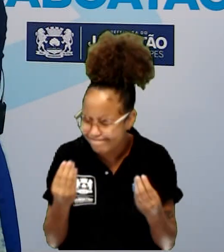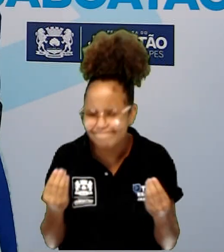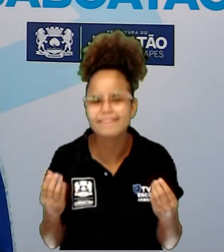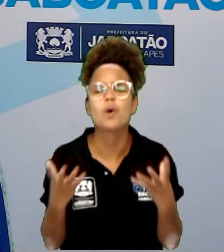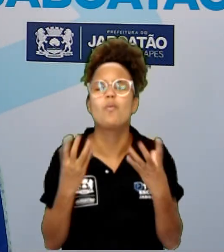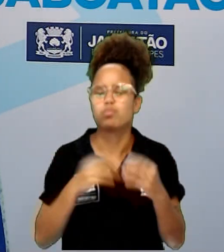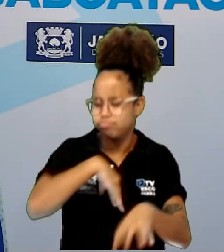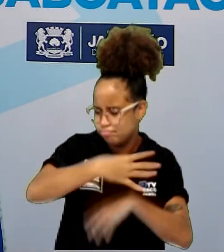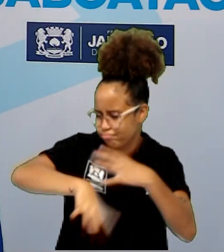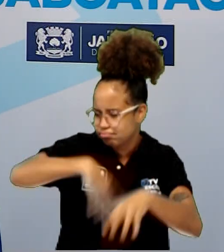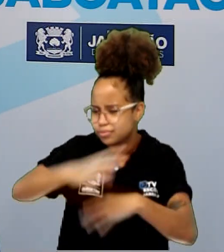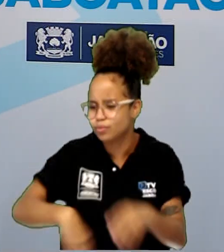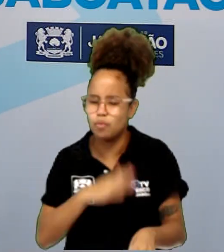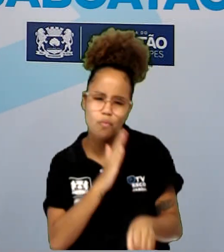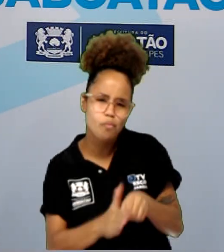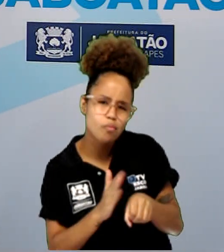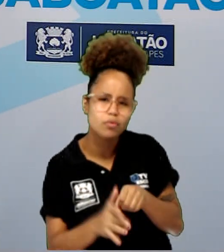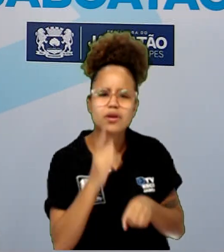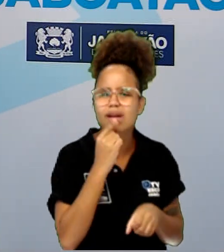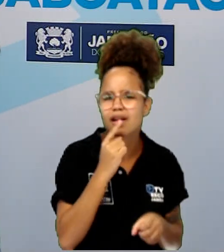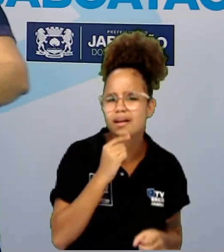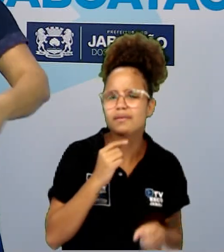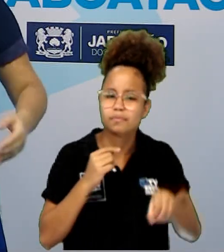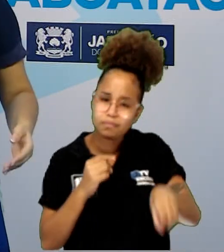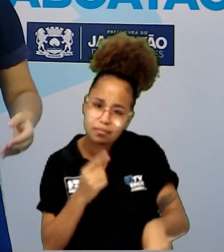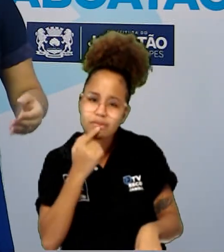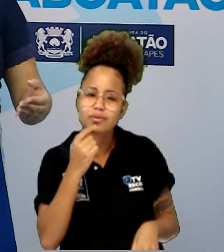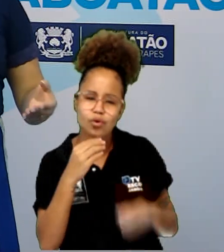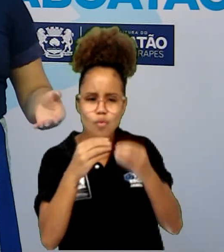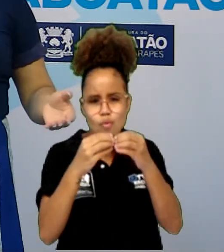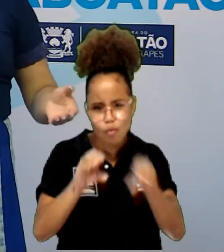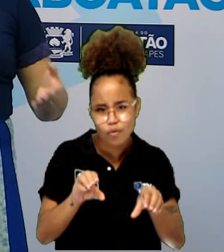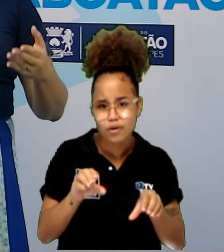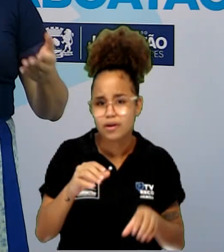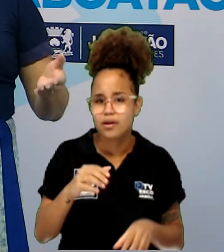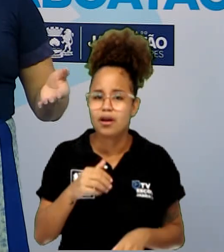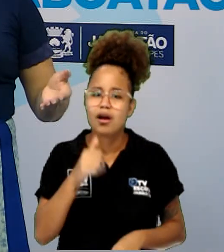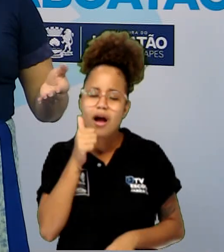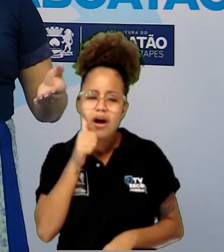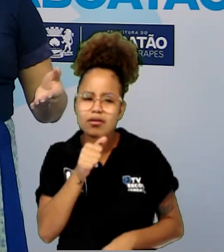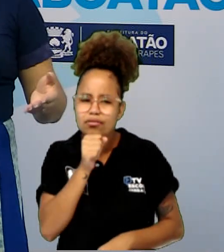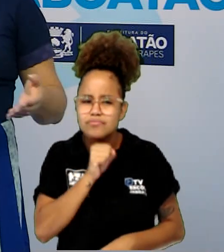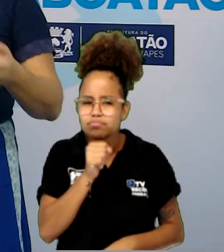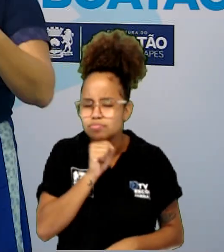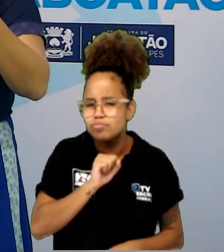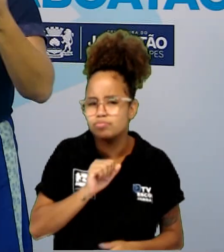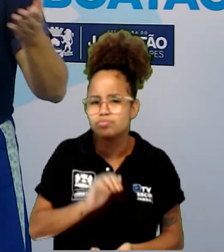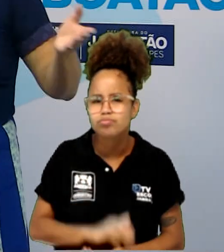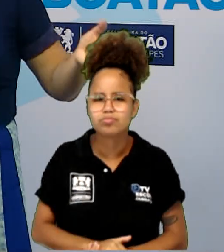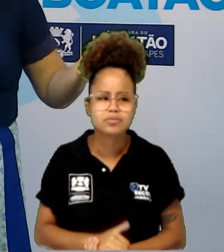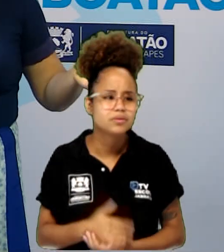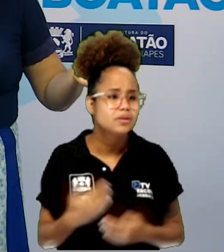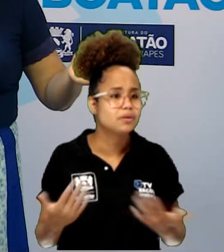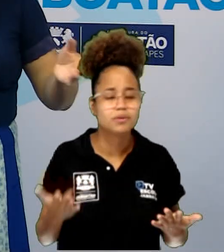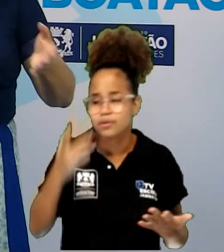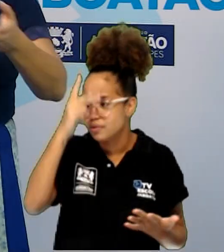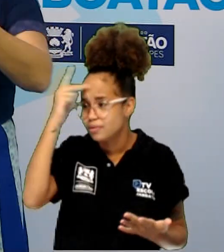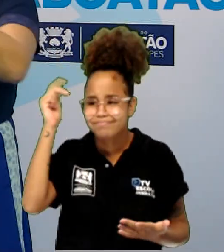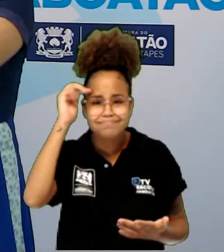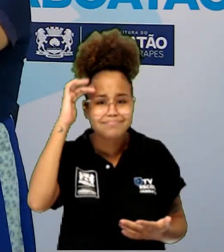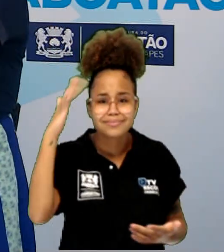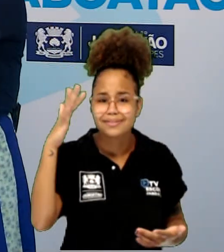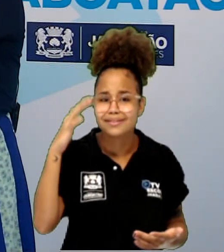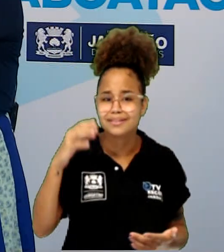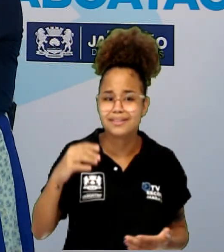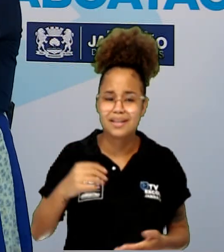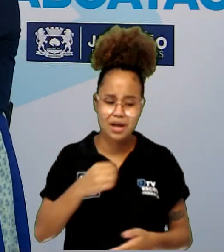com beterraba, com tomate, com batata e com ovo, que a pobre da senhora, coitada, ninguém imaginar que